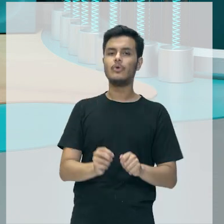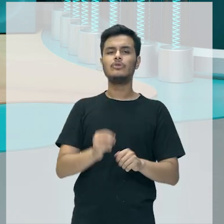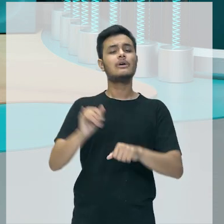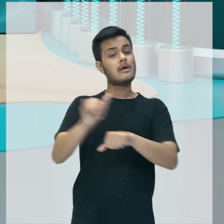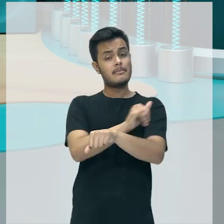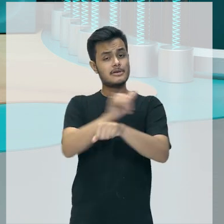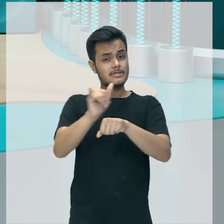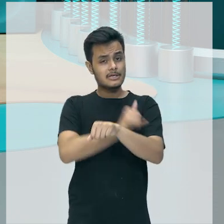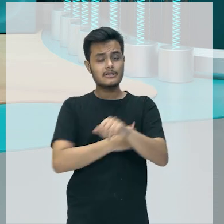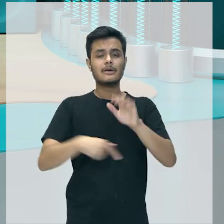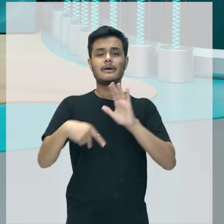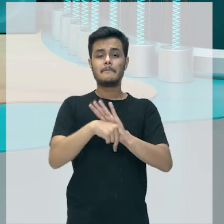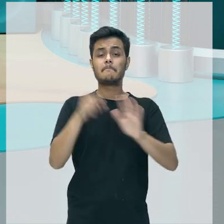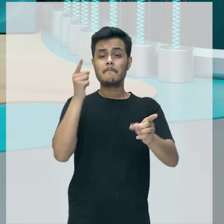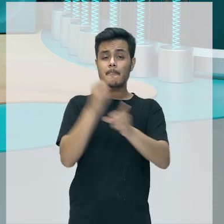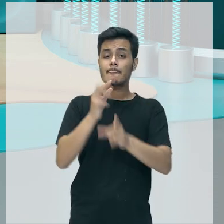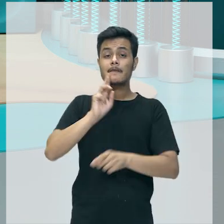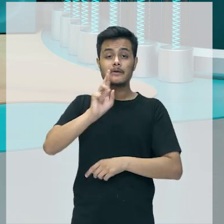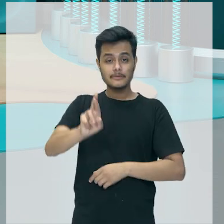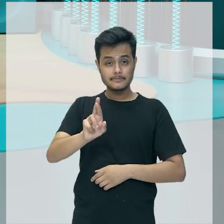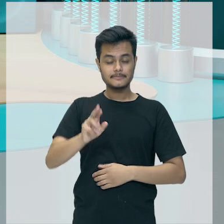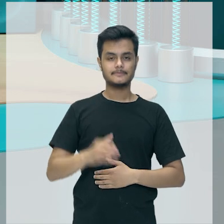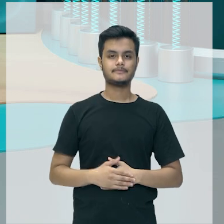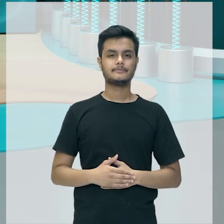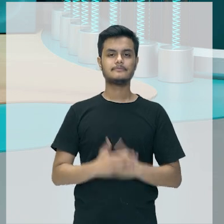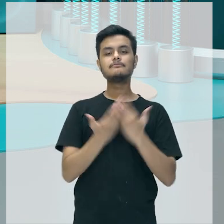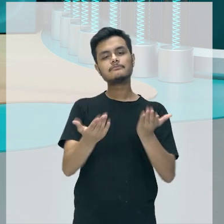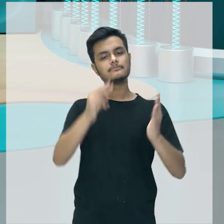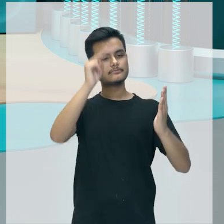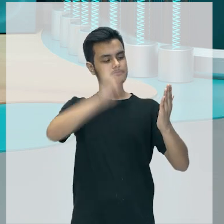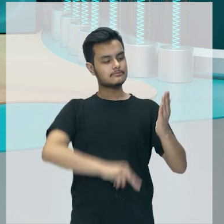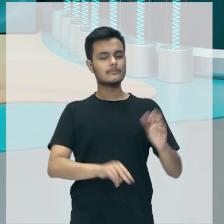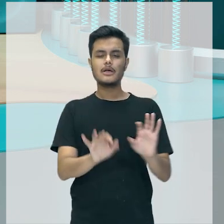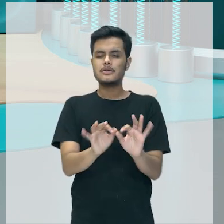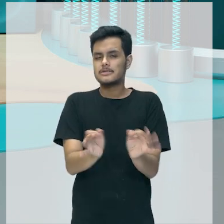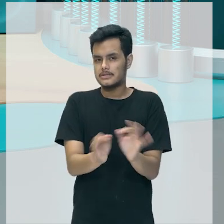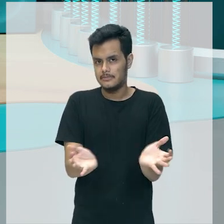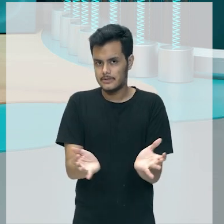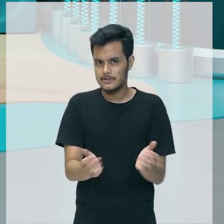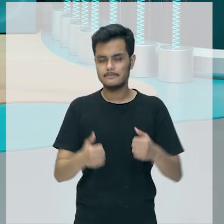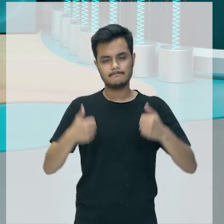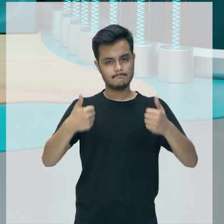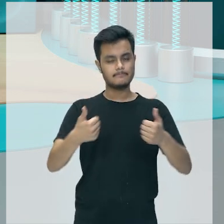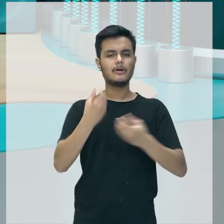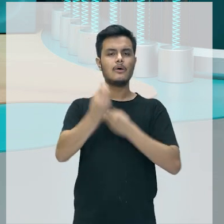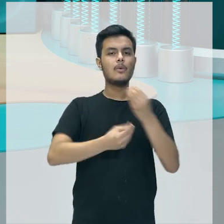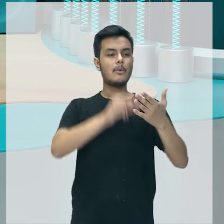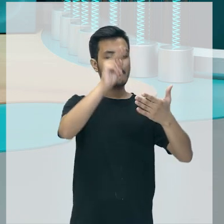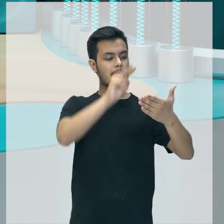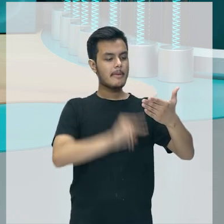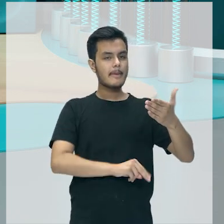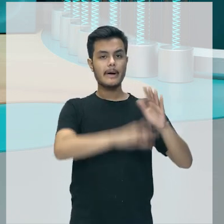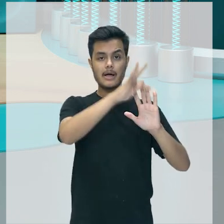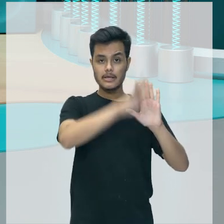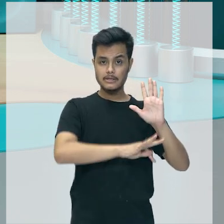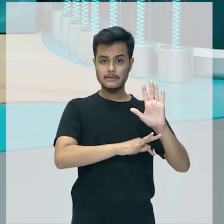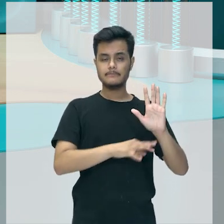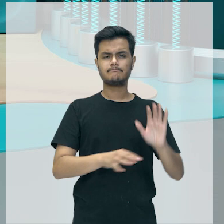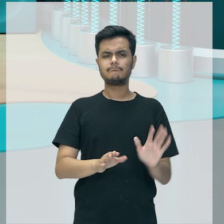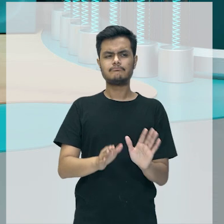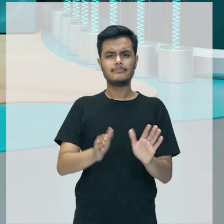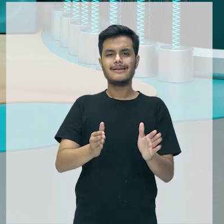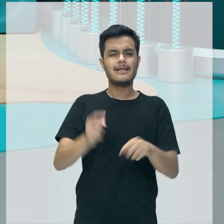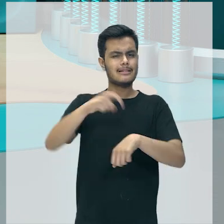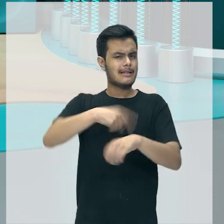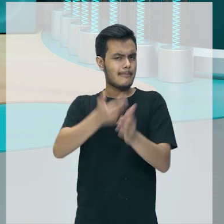está o que você precisa. Então, o scanning é basicamente isso, tá bom? É fazer uma varredura no texto para não perder tempo,